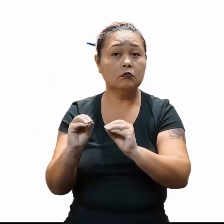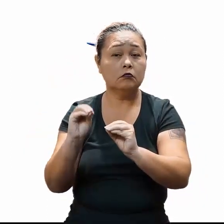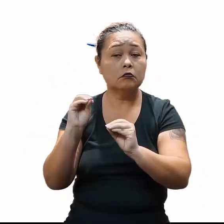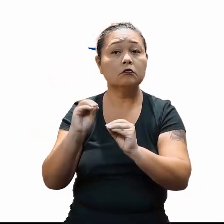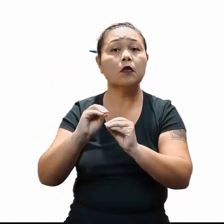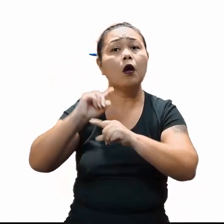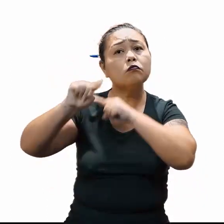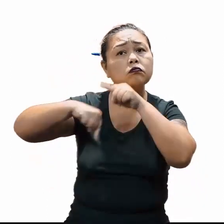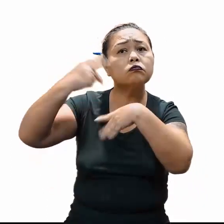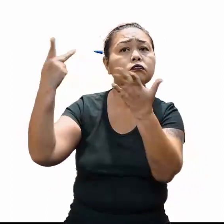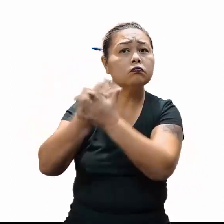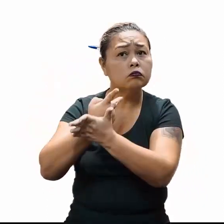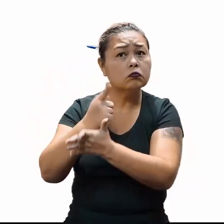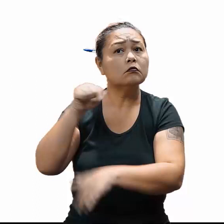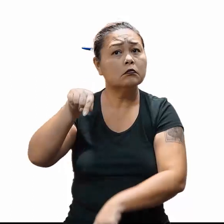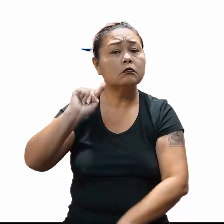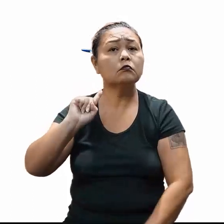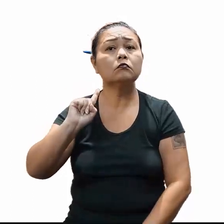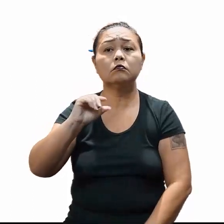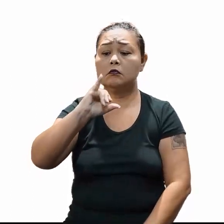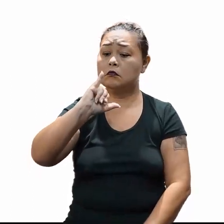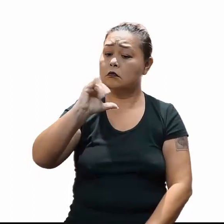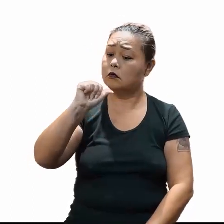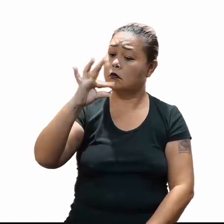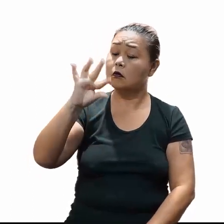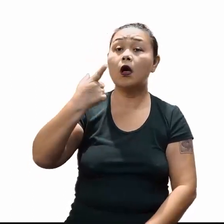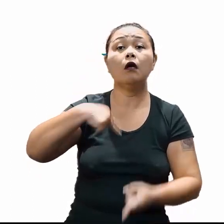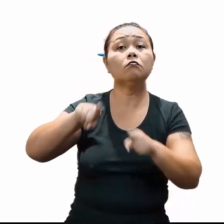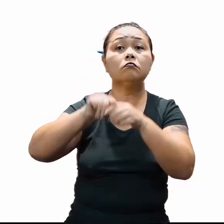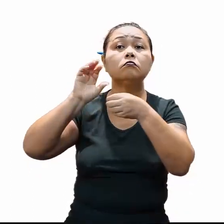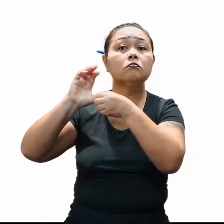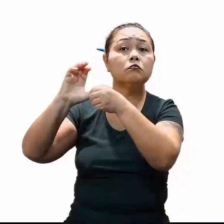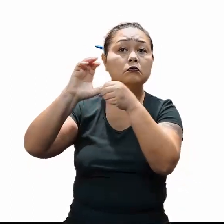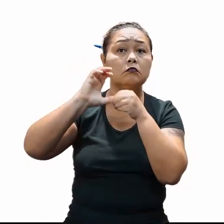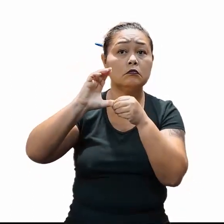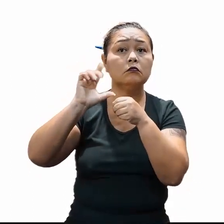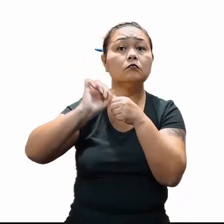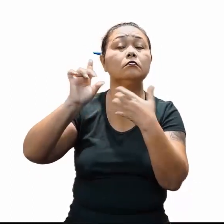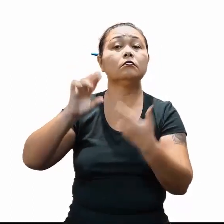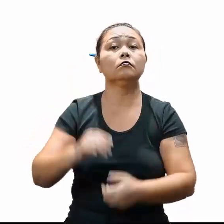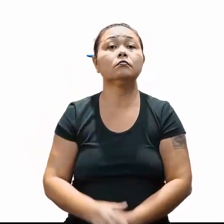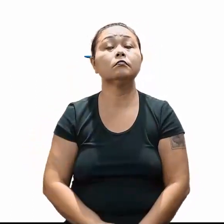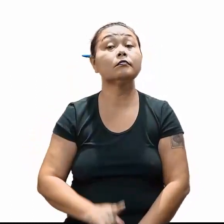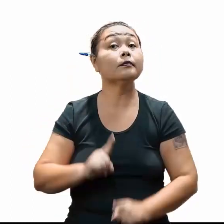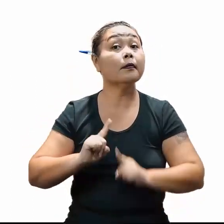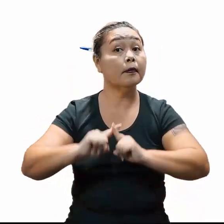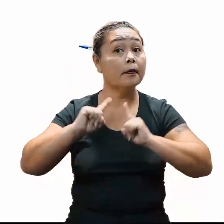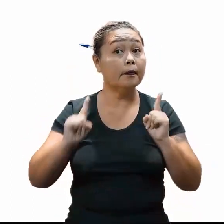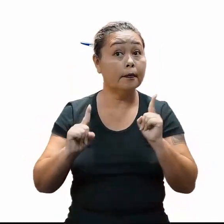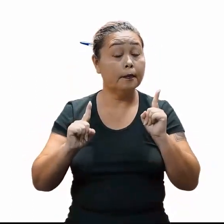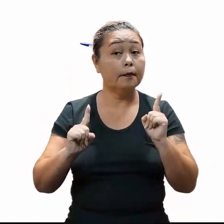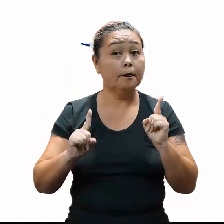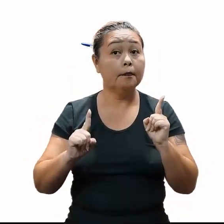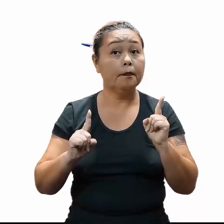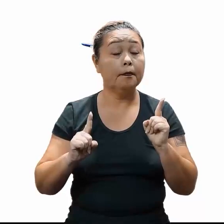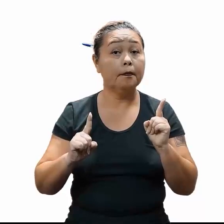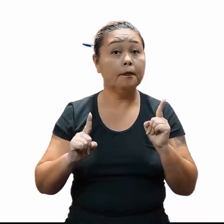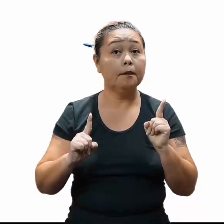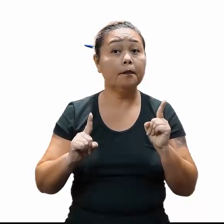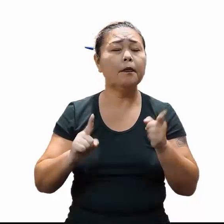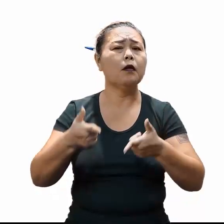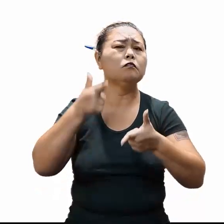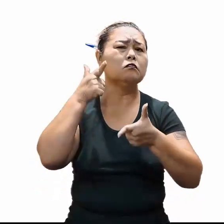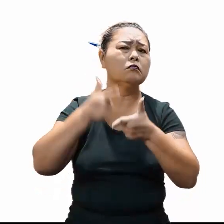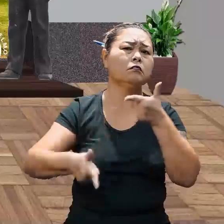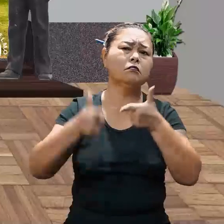foi consequências disso daí, o Iata e Candeias de Jamari. Mas nós tivemos um